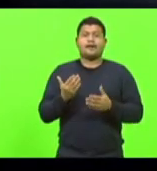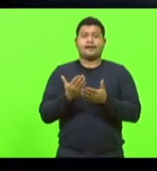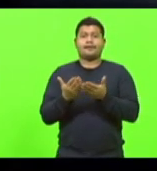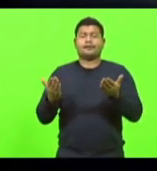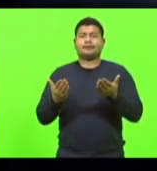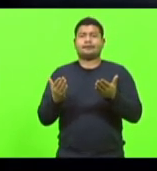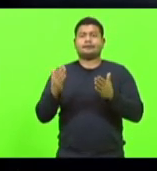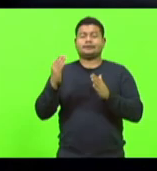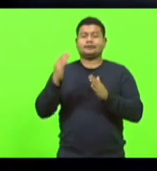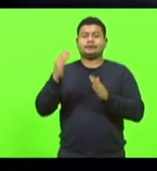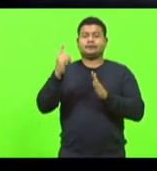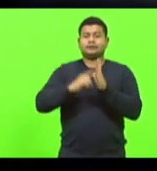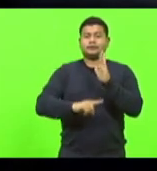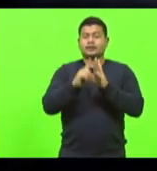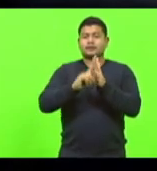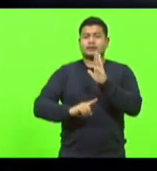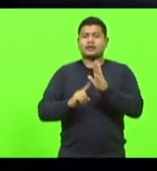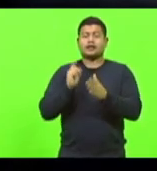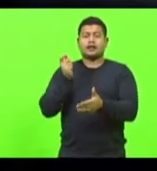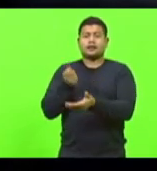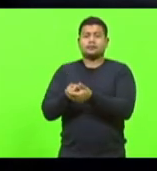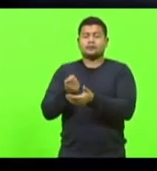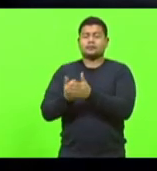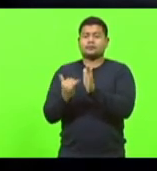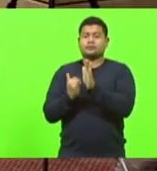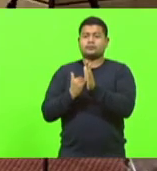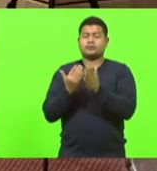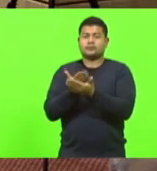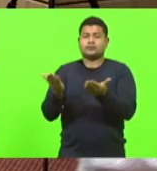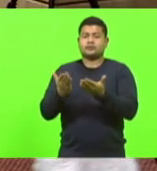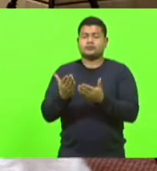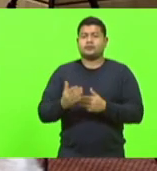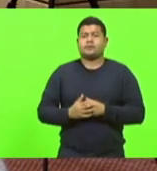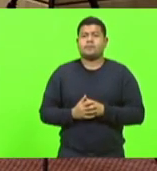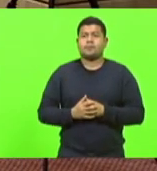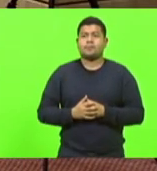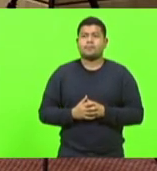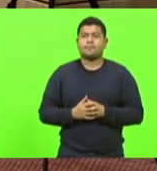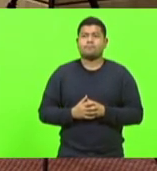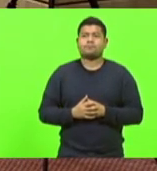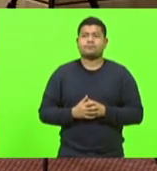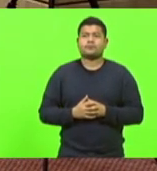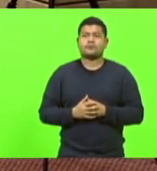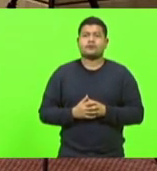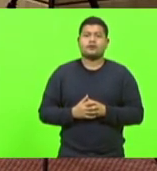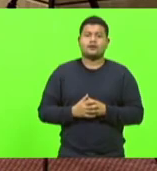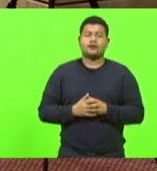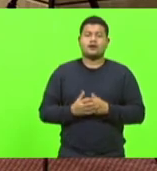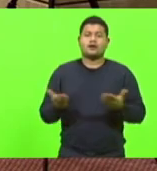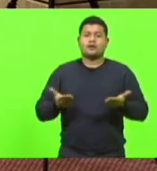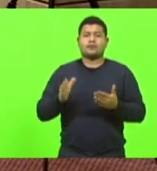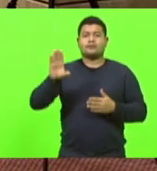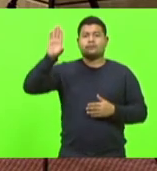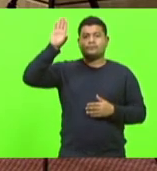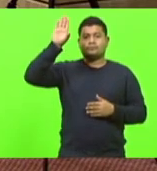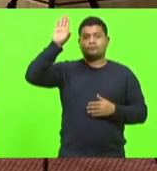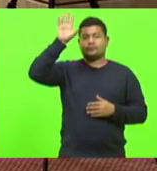essas pessoas da contribuição previdenciária Obrigado seu presente o resultado da Luciane carminatti eu